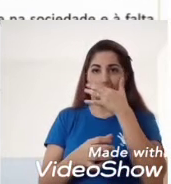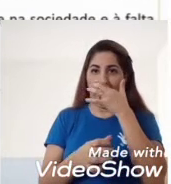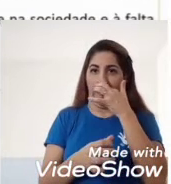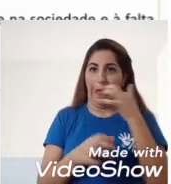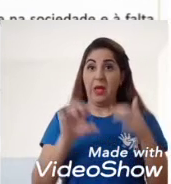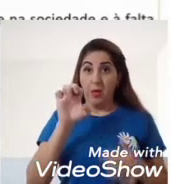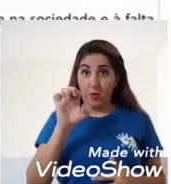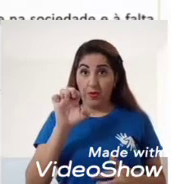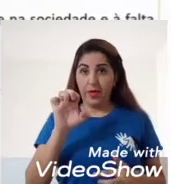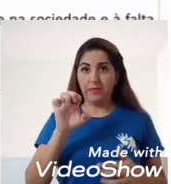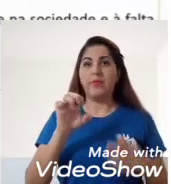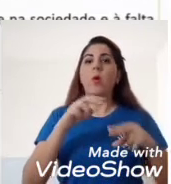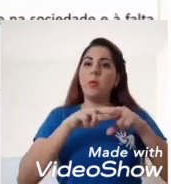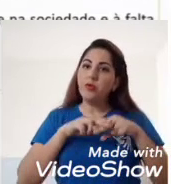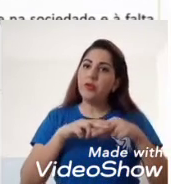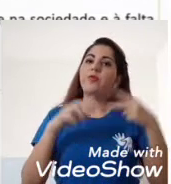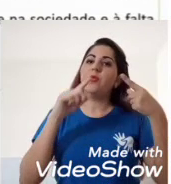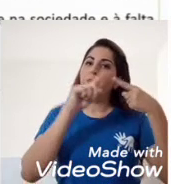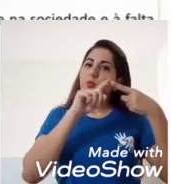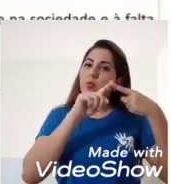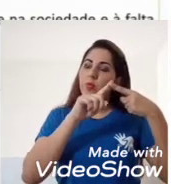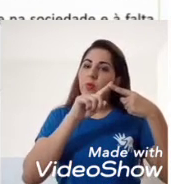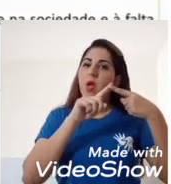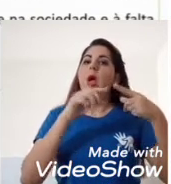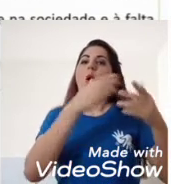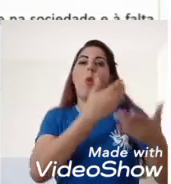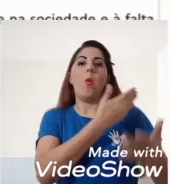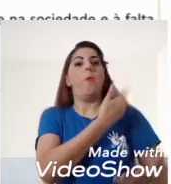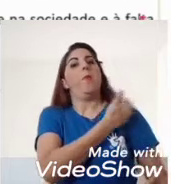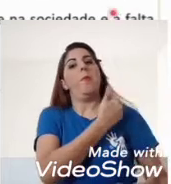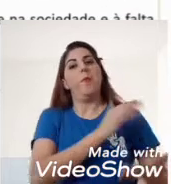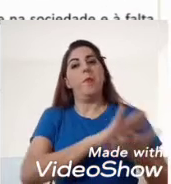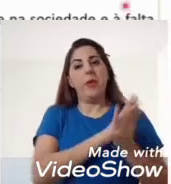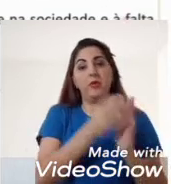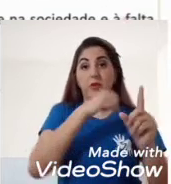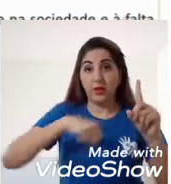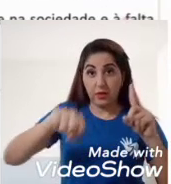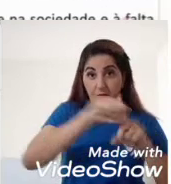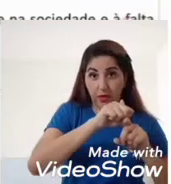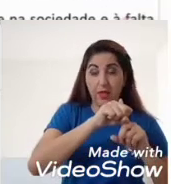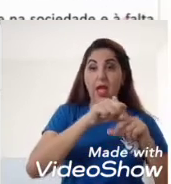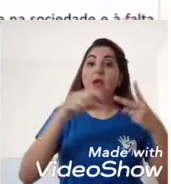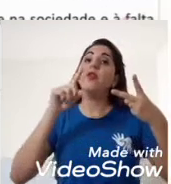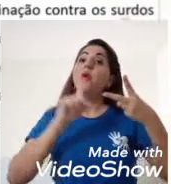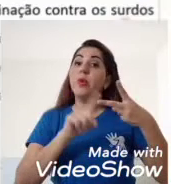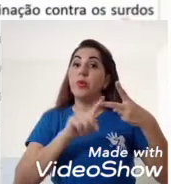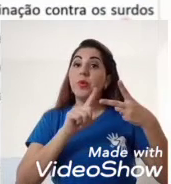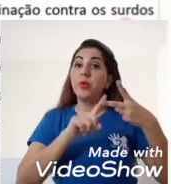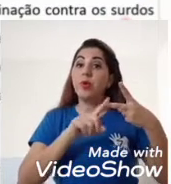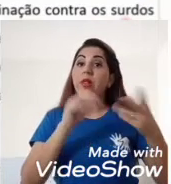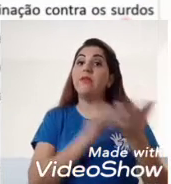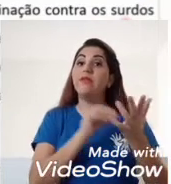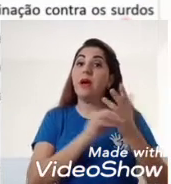é o preconceito da sociedade, a causa 2 é a falta de atenção do Estado. Tá? Então, aqui, ela deixou claro